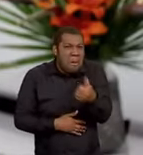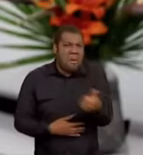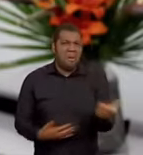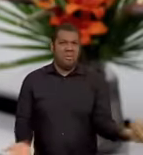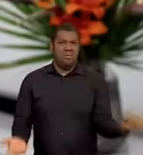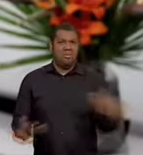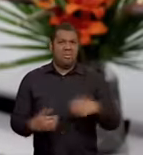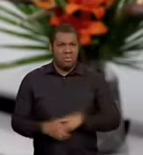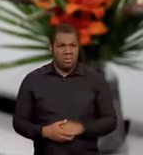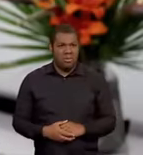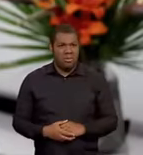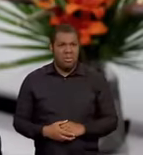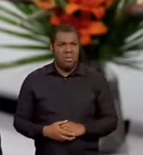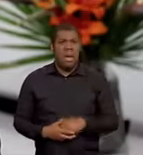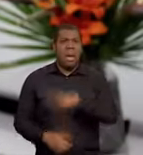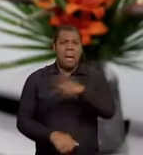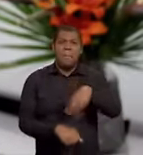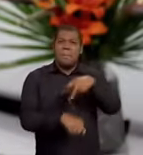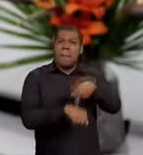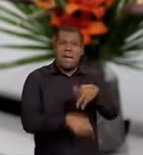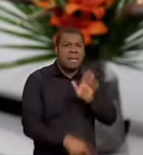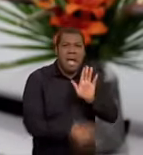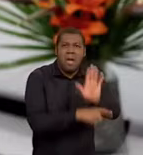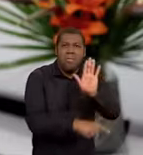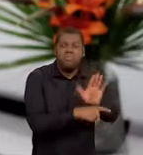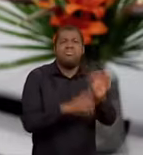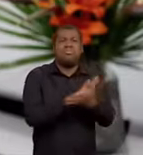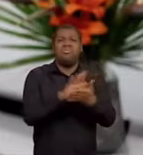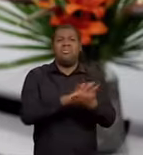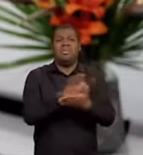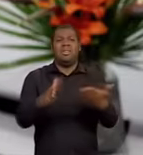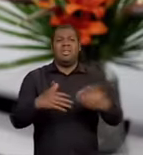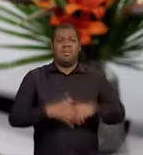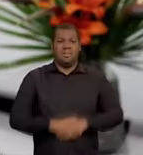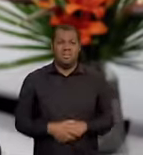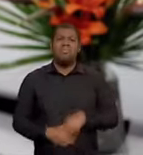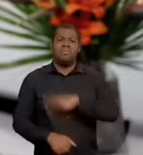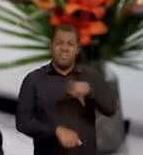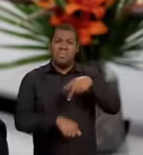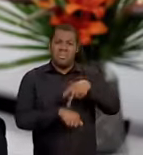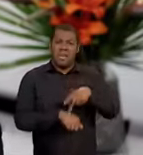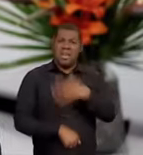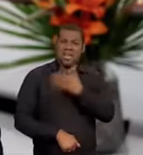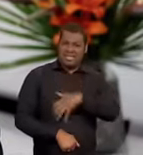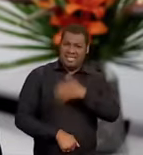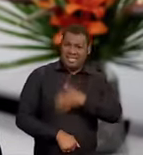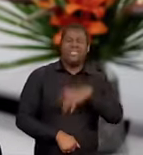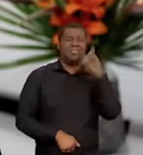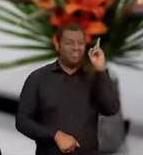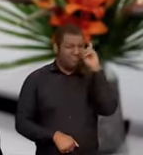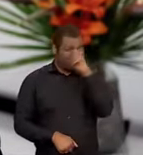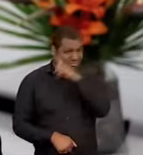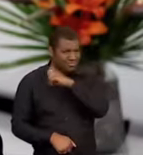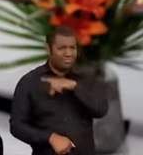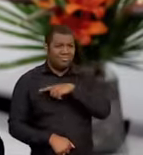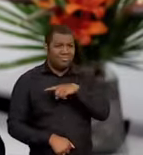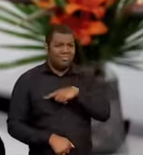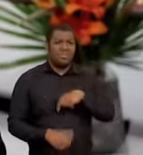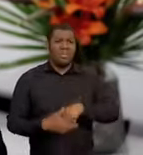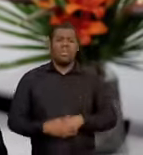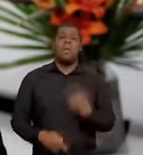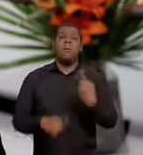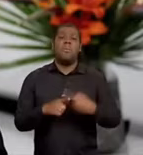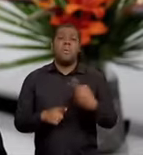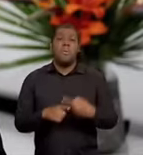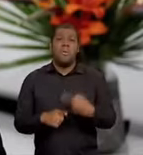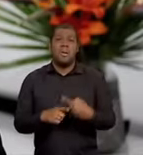não consegue sair. E a gente pode ver isso, a situação da Argentina. Como é que está difícil por causa do empréstimo que foi feito por